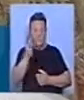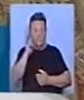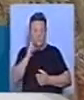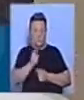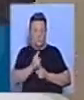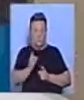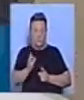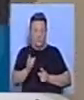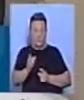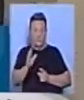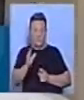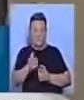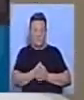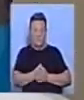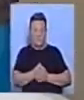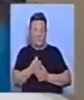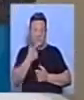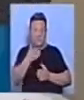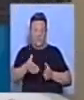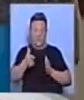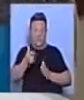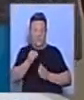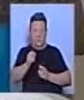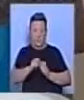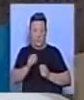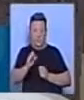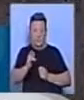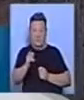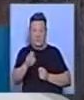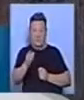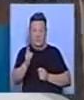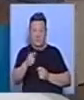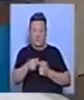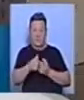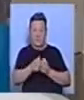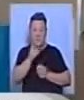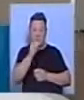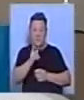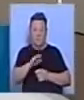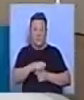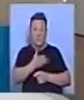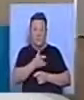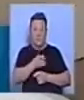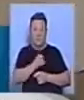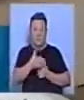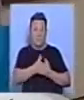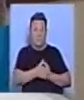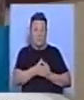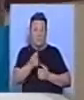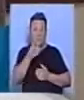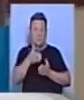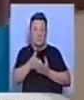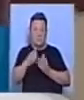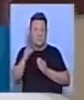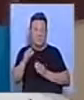porquê mas o torneio ao longo do século 16 vai caindo em desuso depois da morte do manoel e estas peças que temos